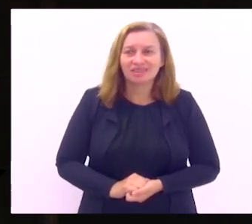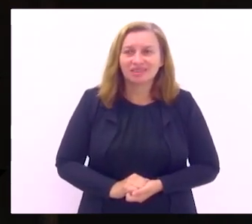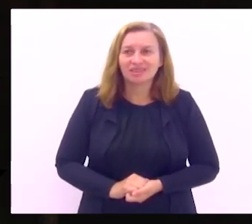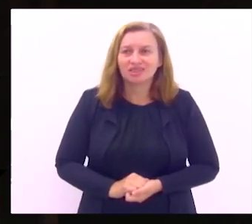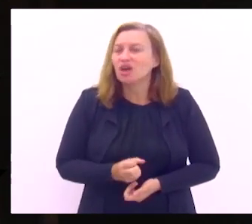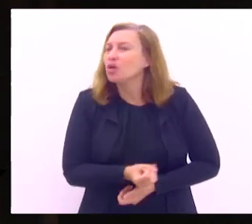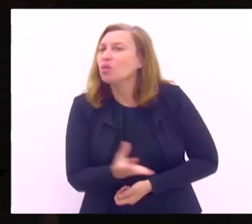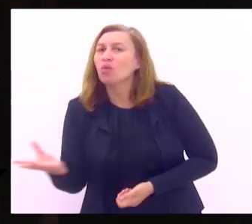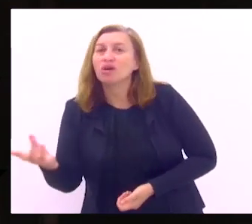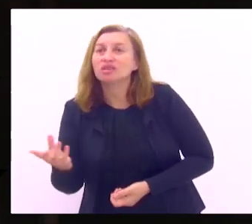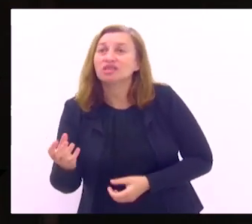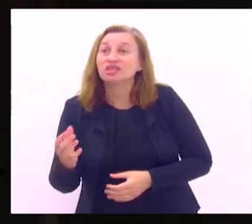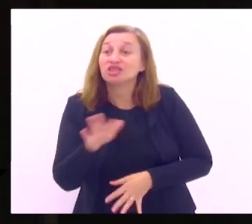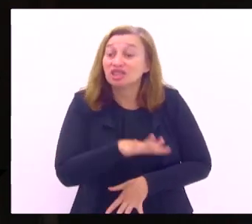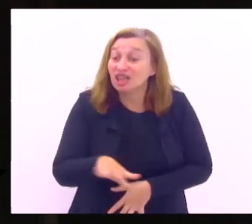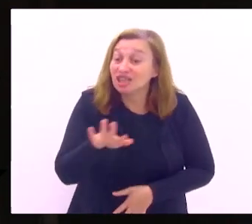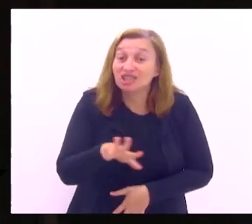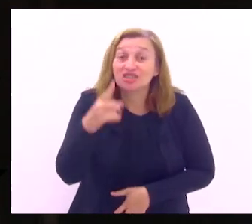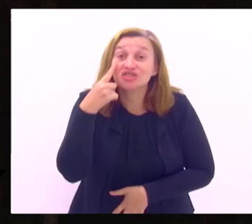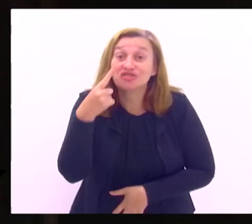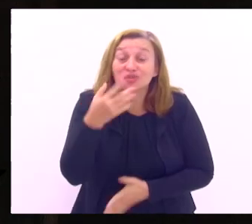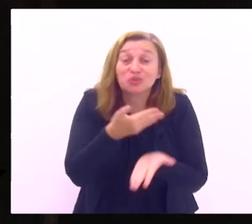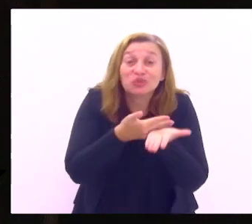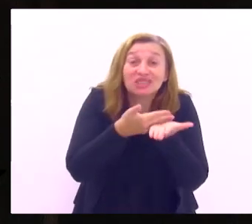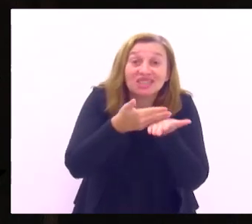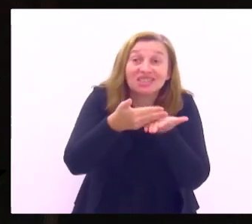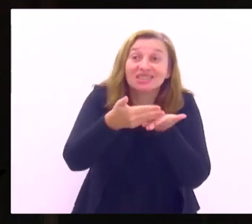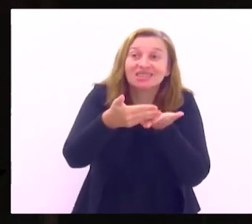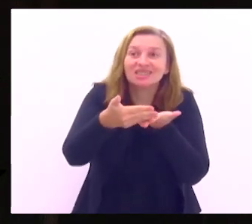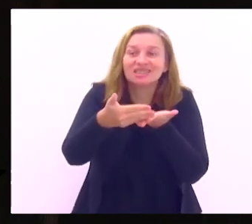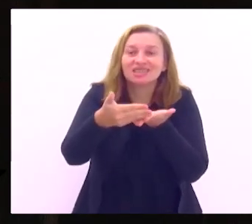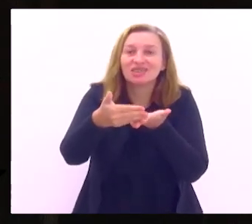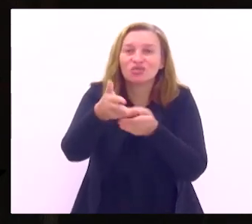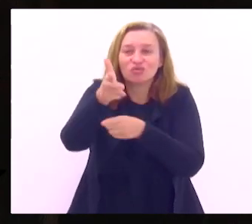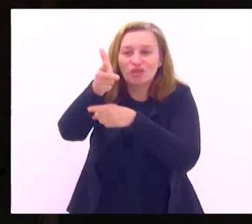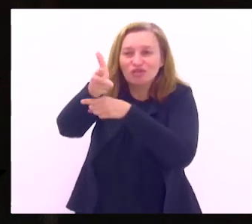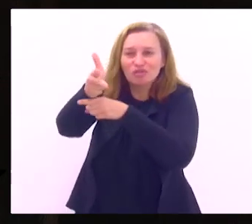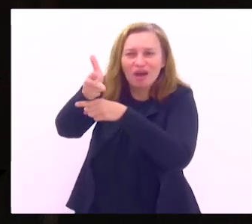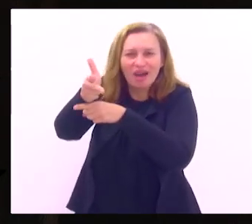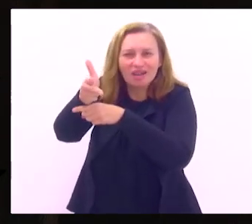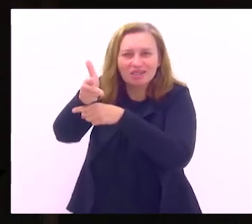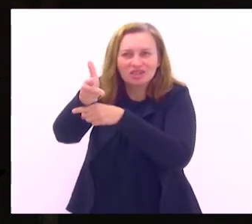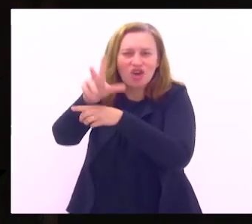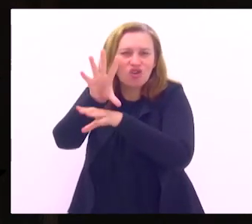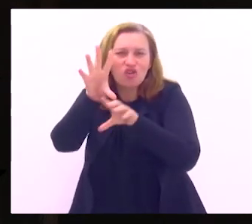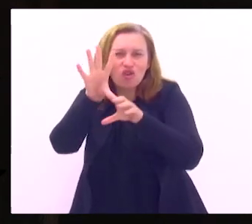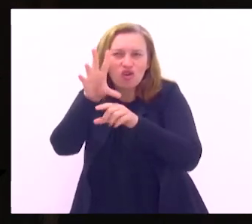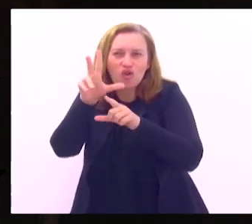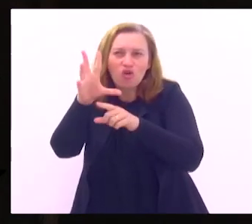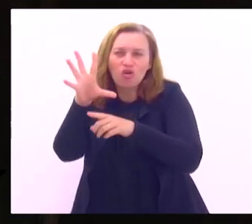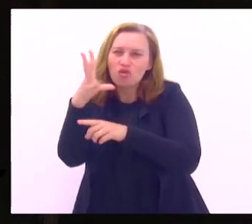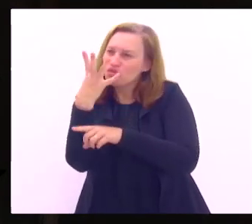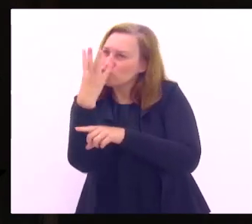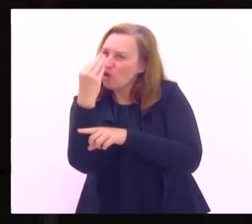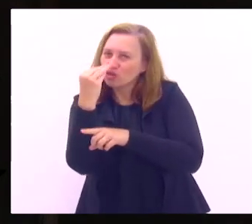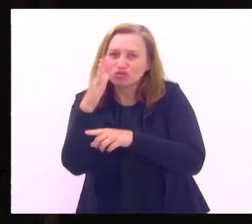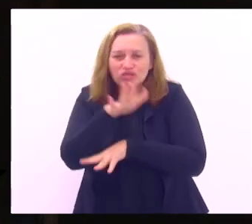Quantas crianças nós vimos no início da filmagem? As fotos daquelas